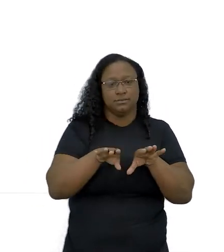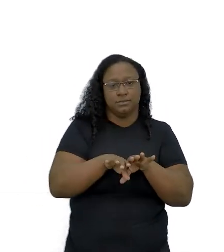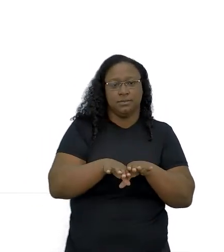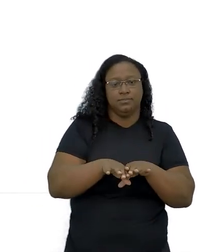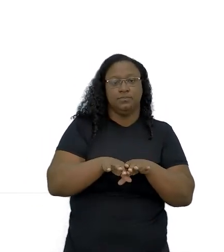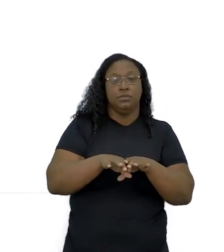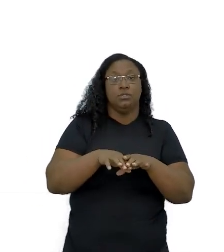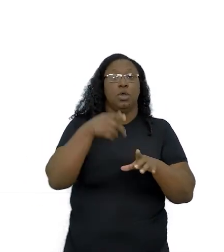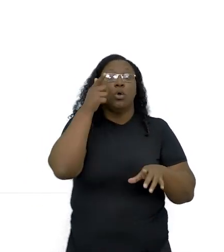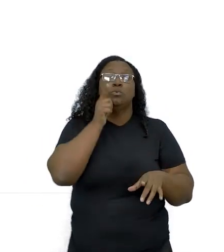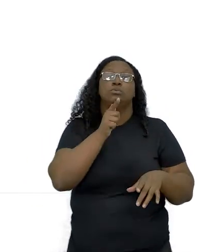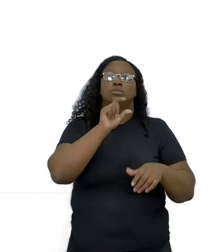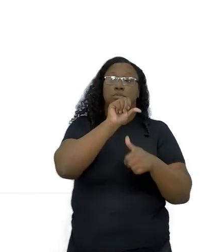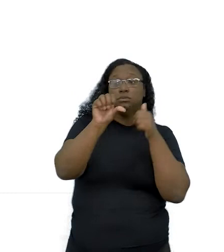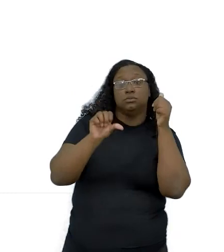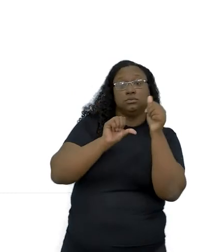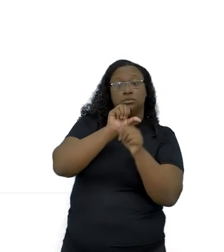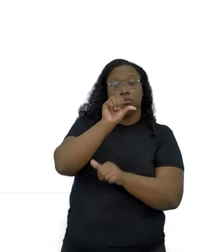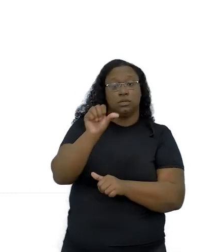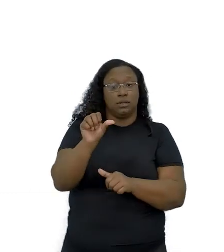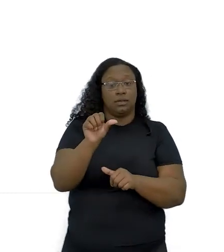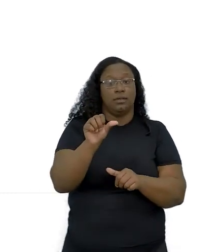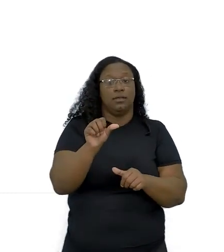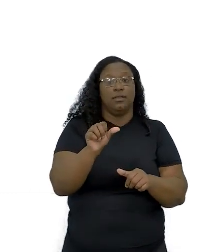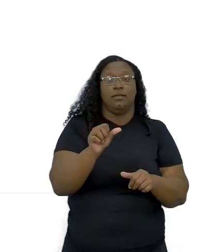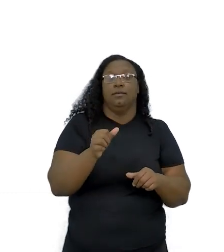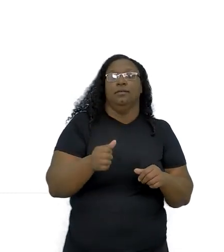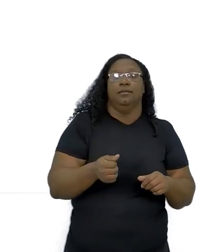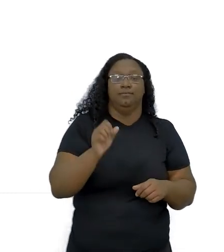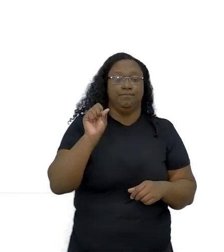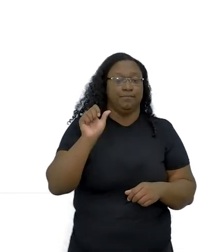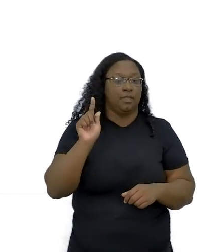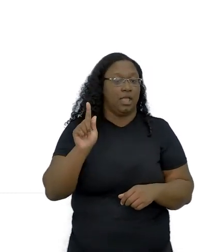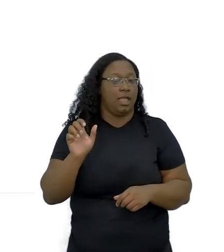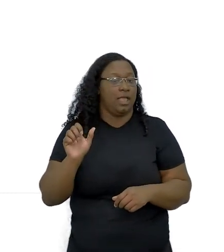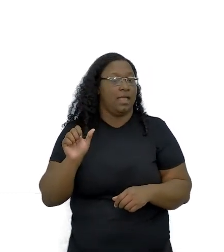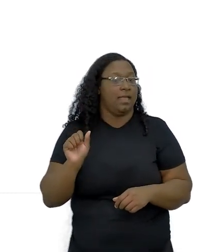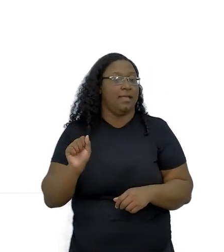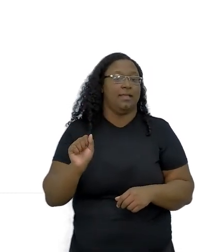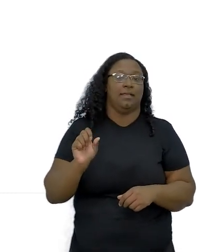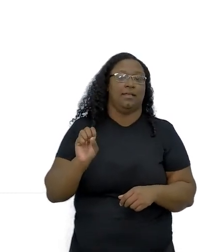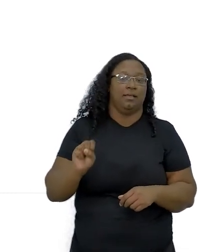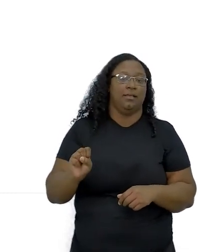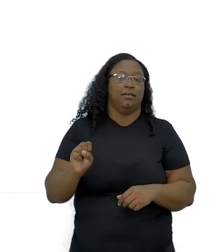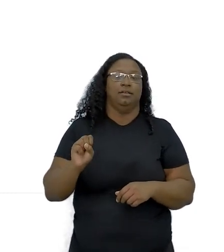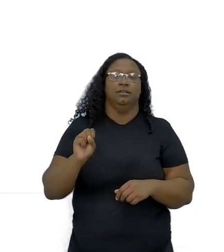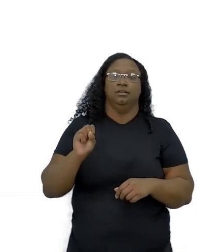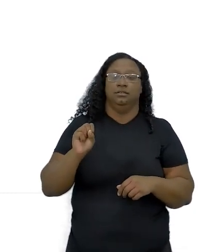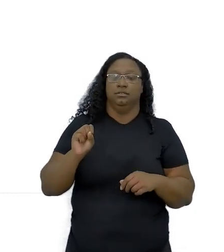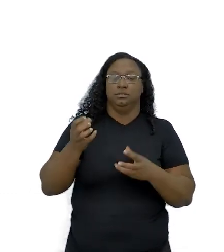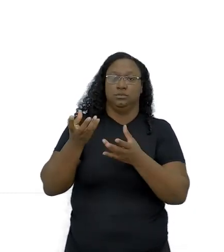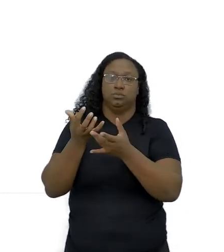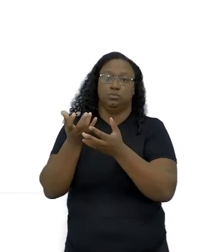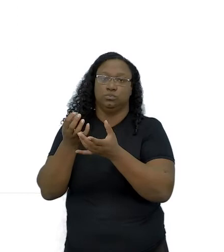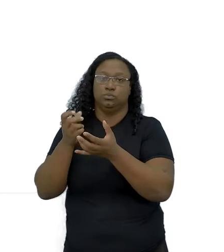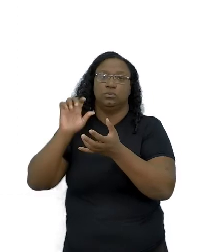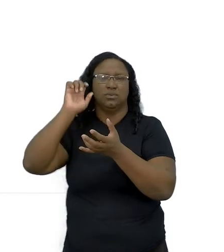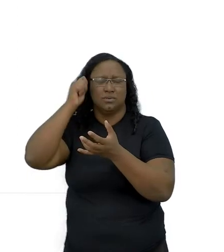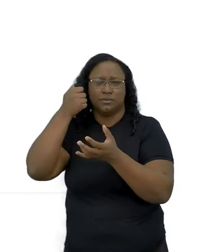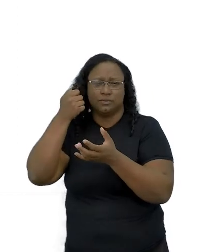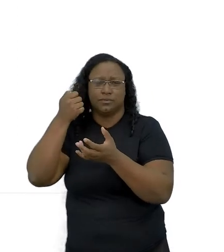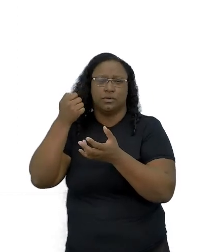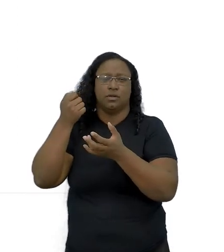né, a 8,3% de gás natural, né, carvão e derivados 3,1% e o